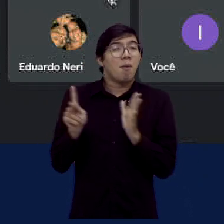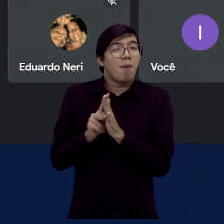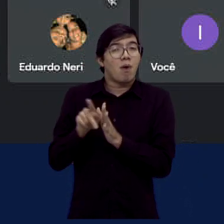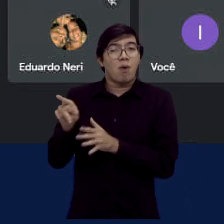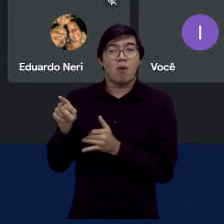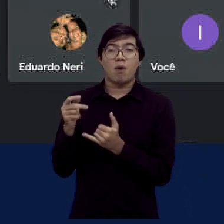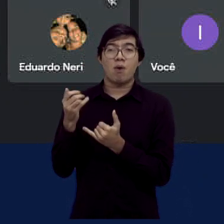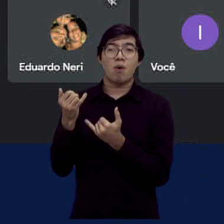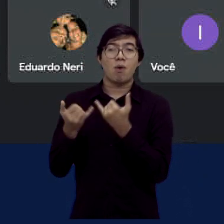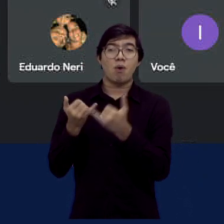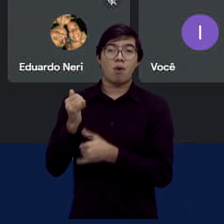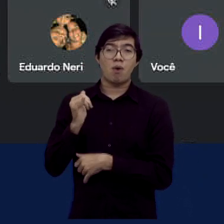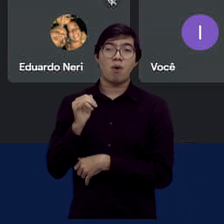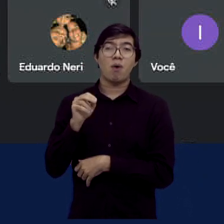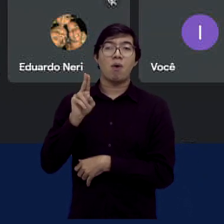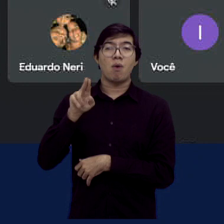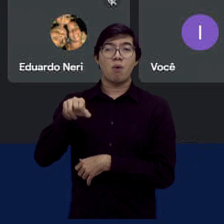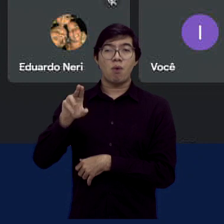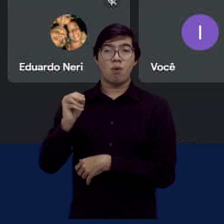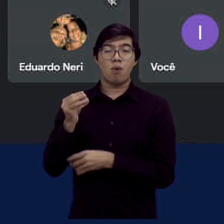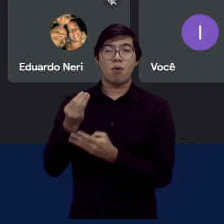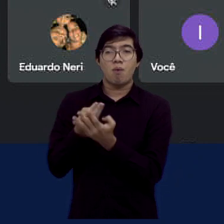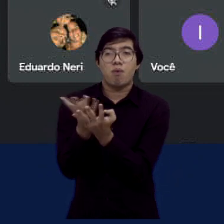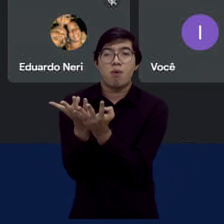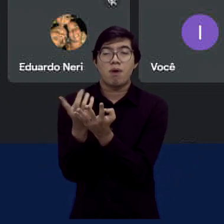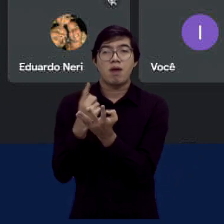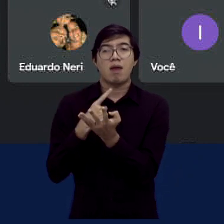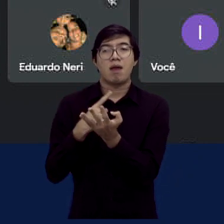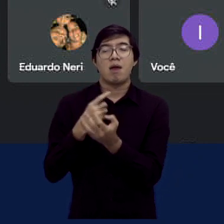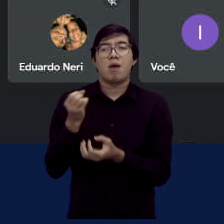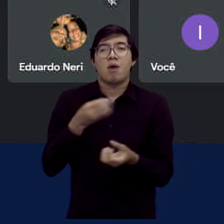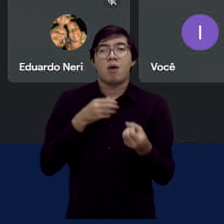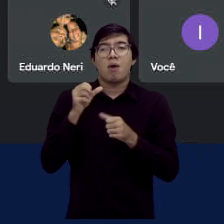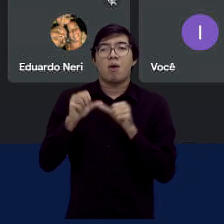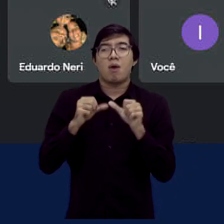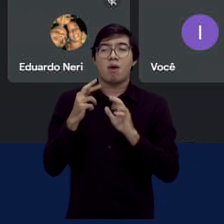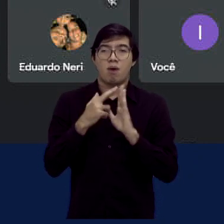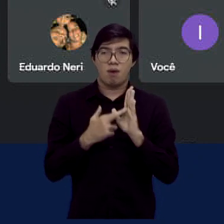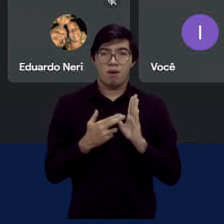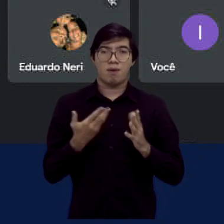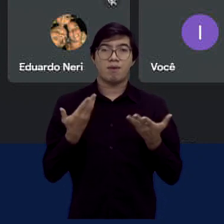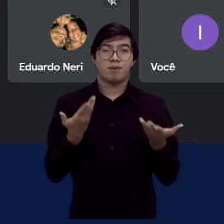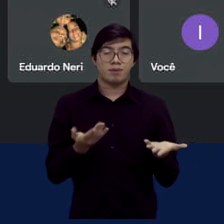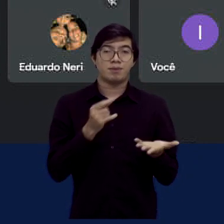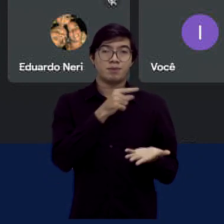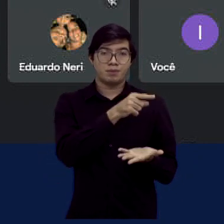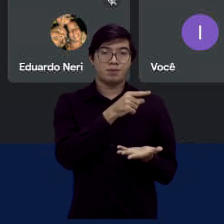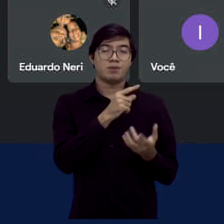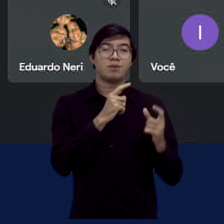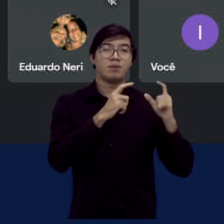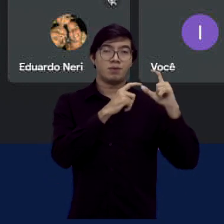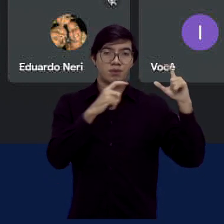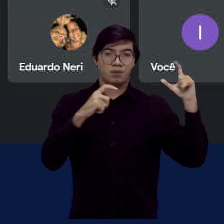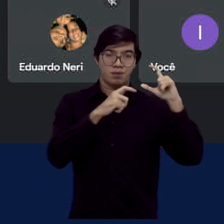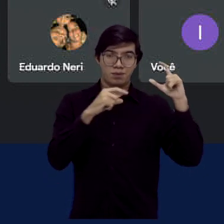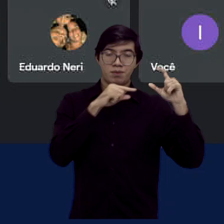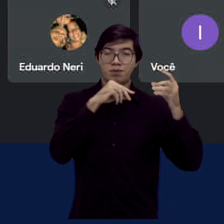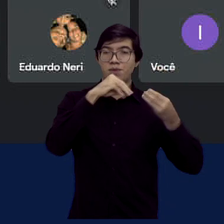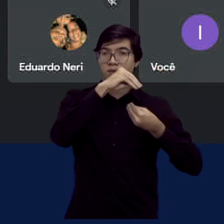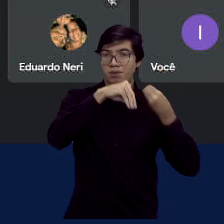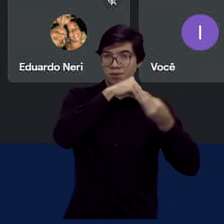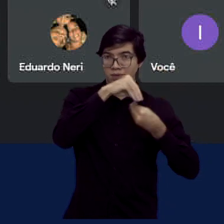mas é isso mesmo. Quando a gente entrega, e o quadrinho, a arte tem um pouco disso. O autor só faz